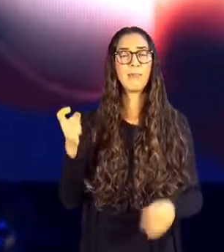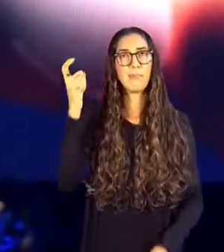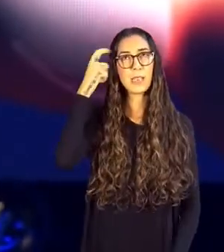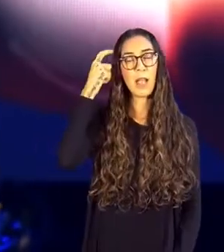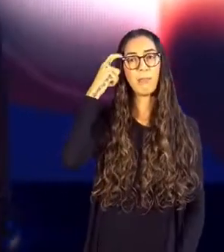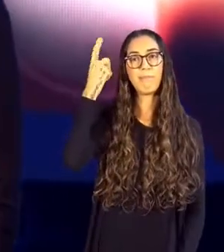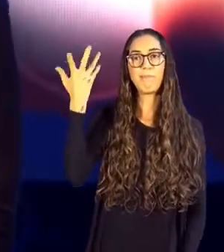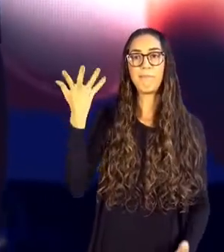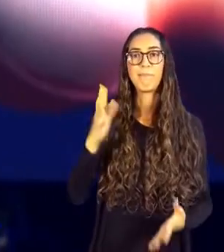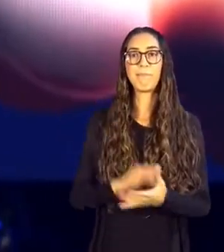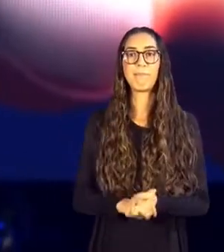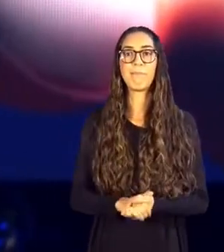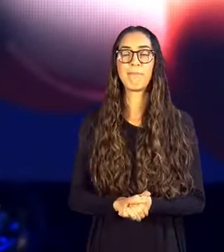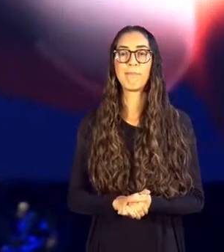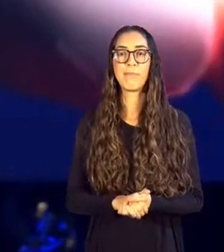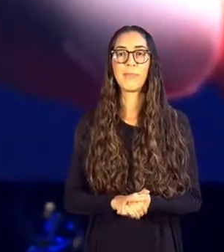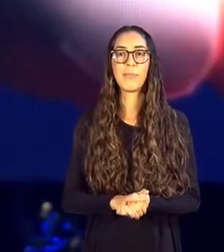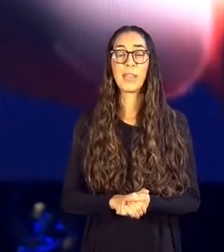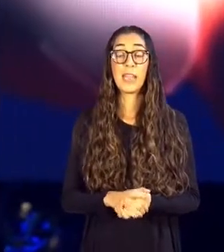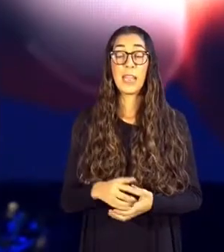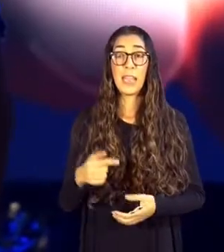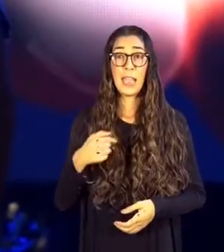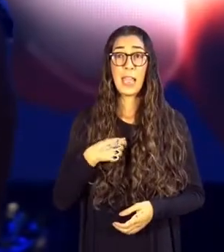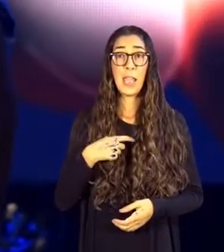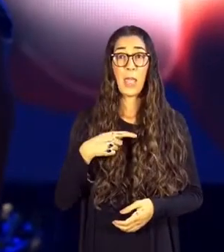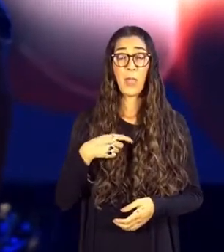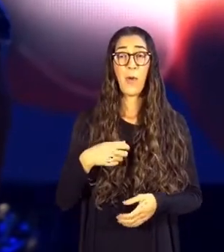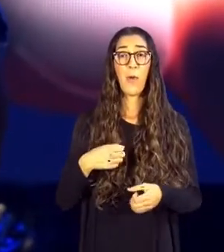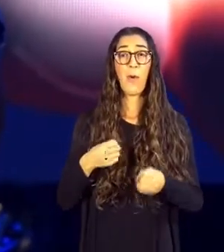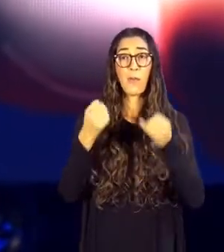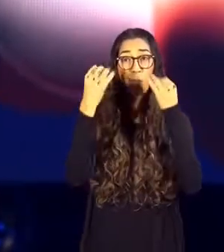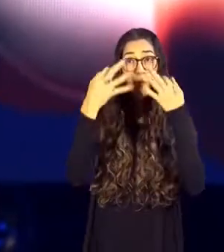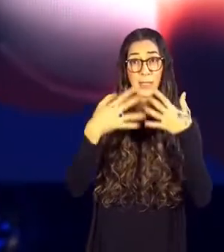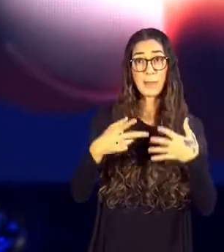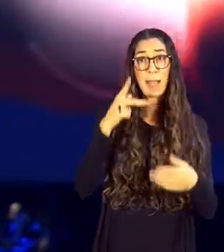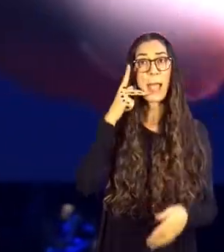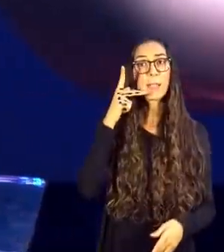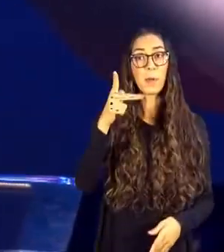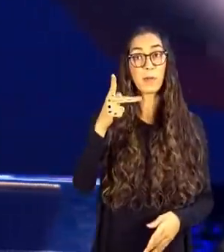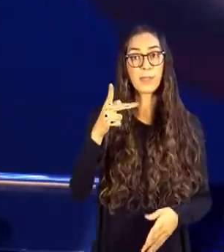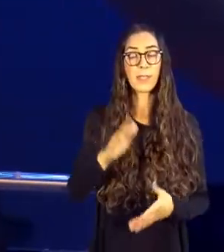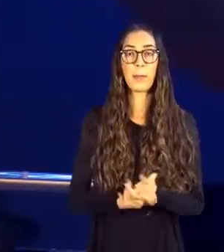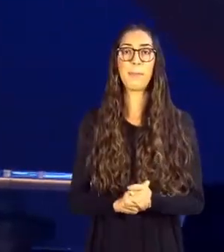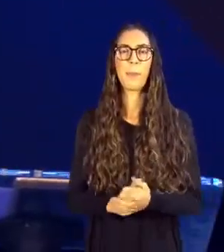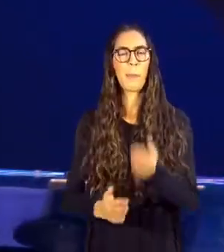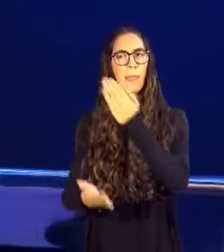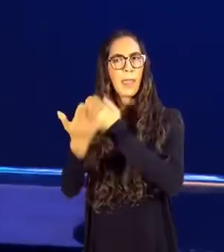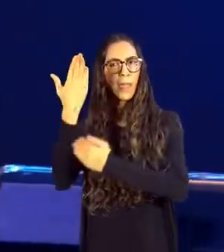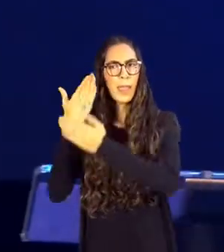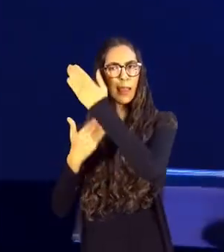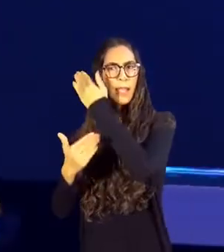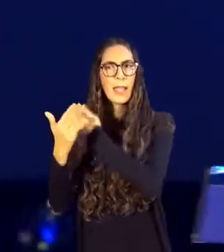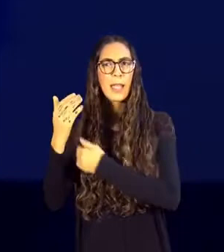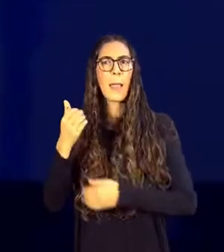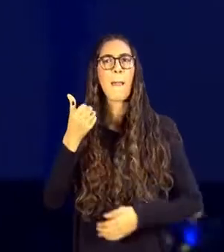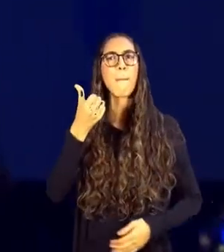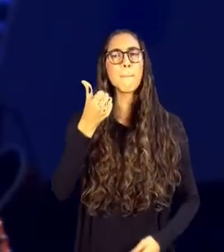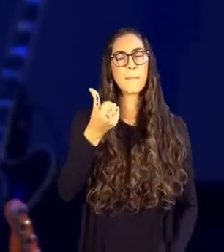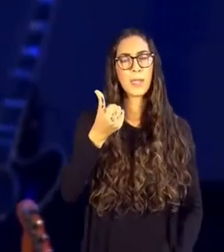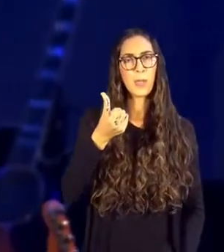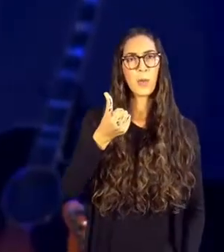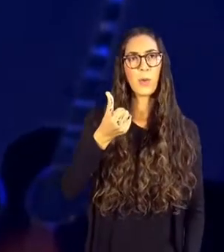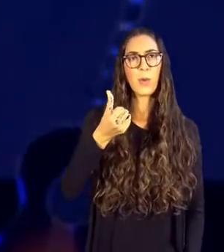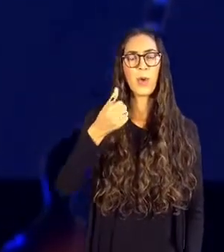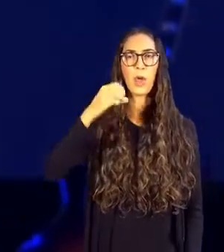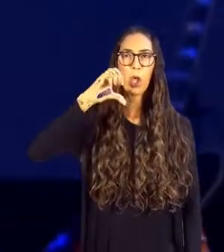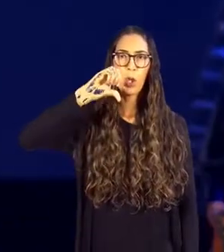E eu vou falar dessas profecias. Na década de 60, então a gente vai esclarecer com fatos aqui que Jesus não